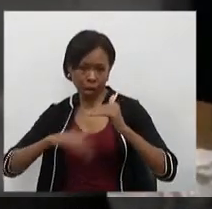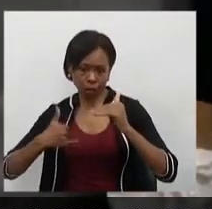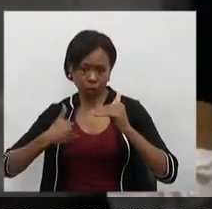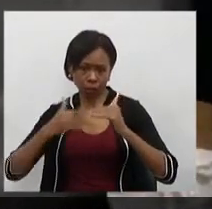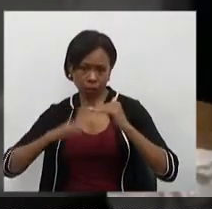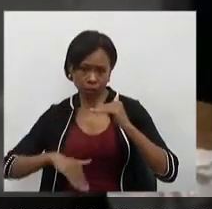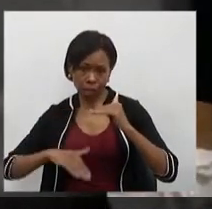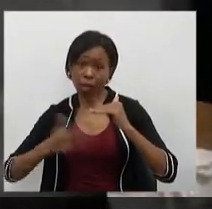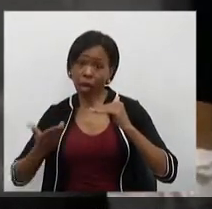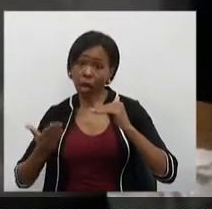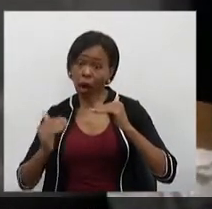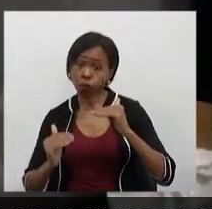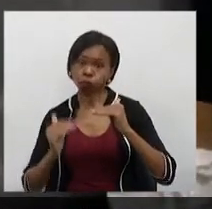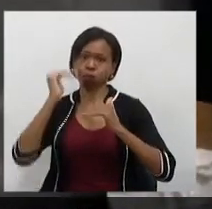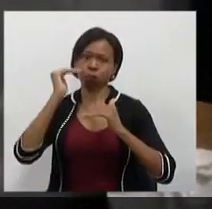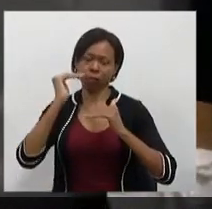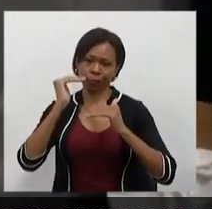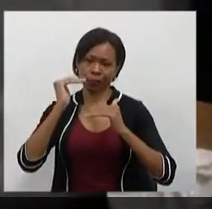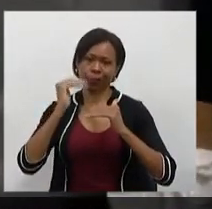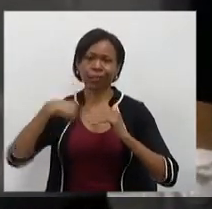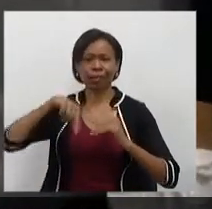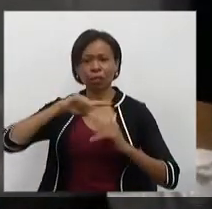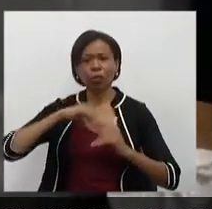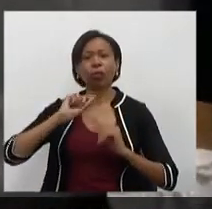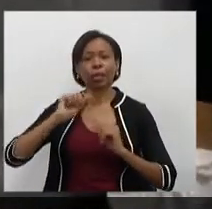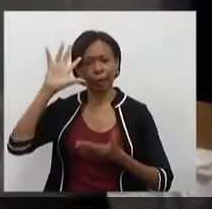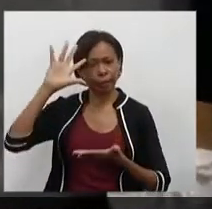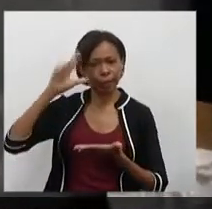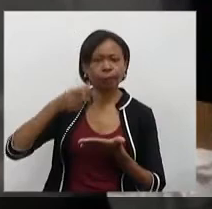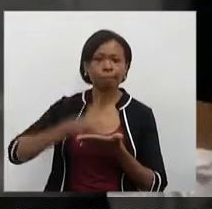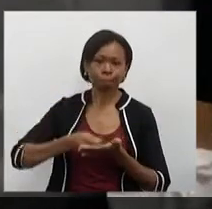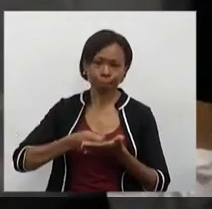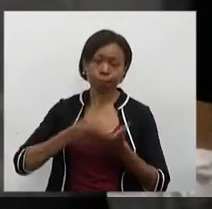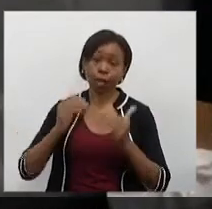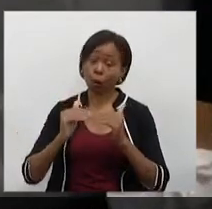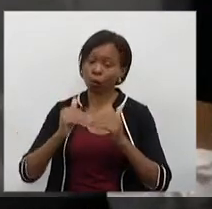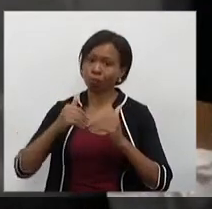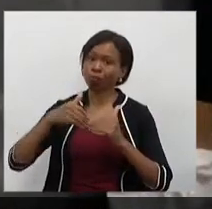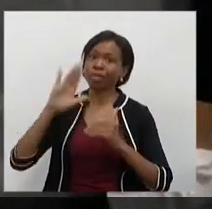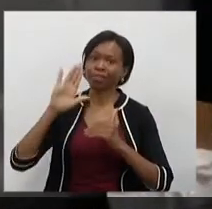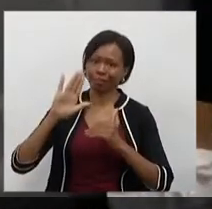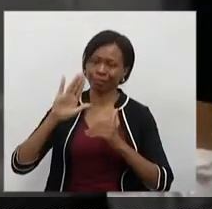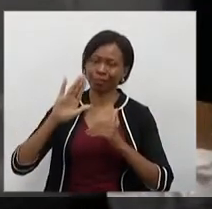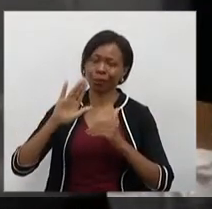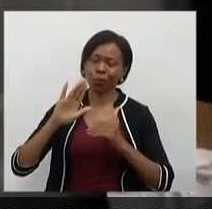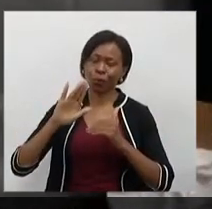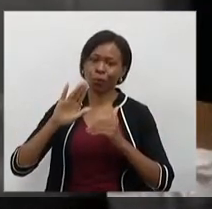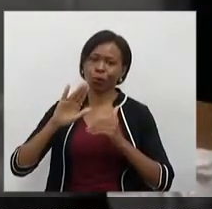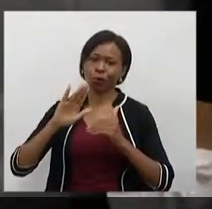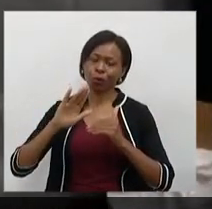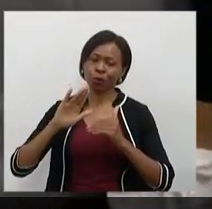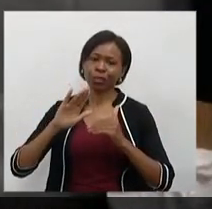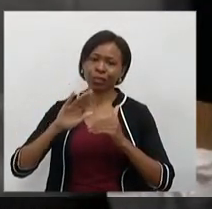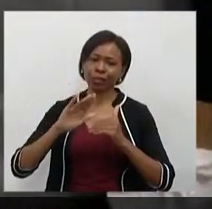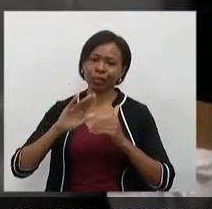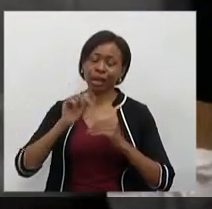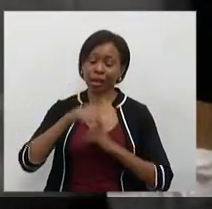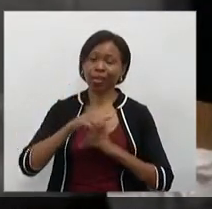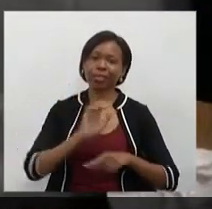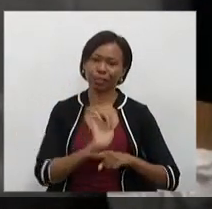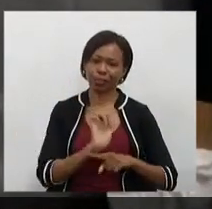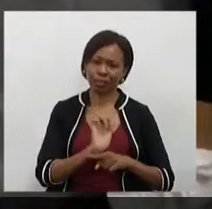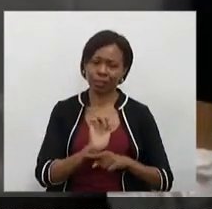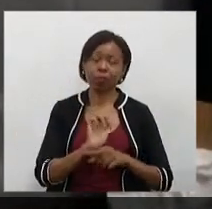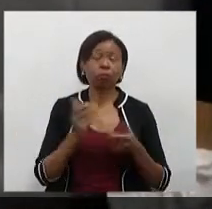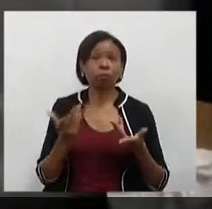nós fizemos essa deliberação trazendo aí para cima o que foi direcionado pelo Ministério da Saúde. Ou seja, o